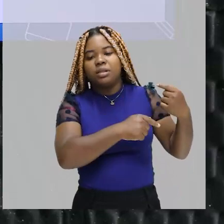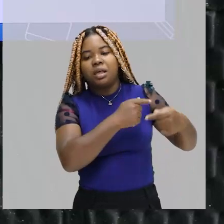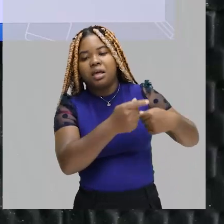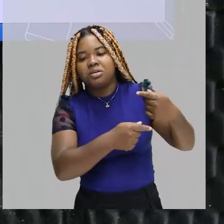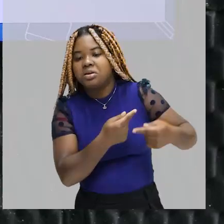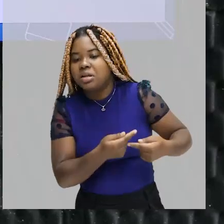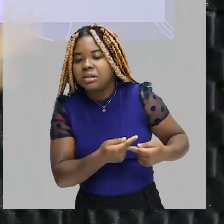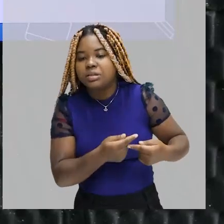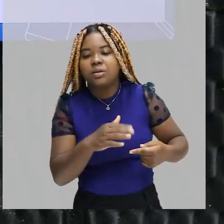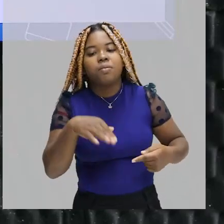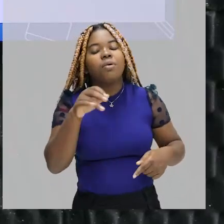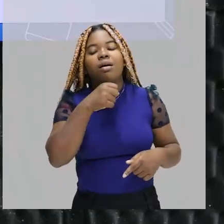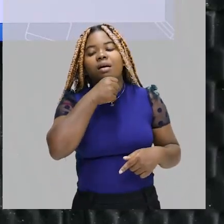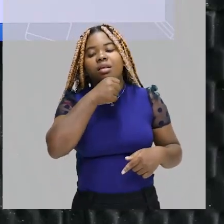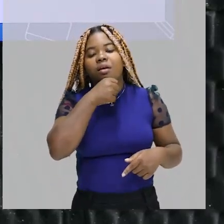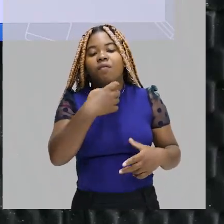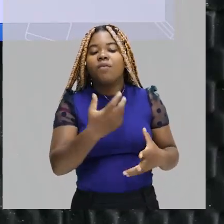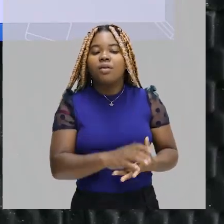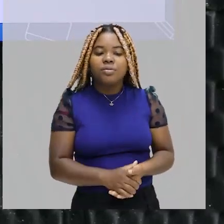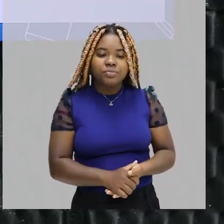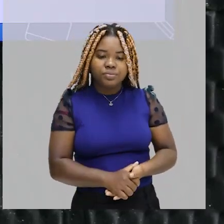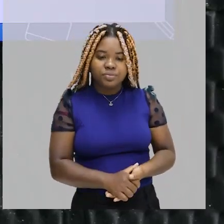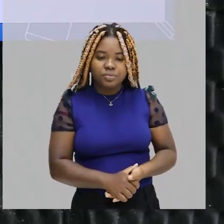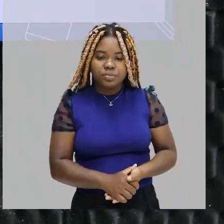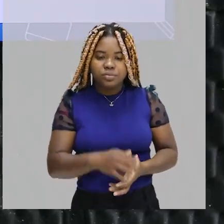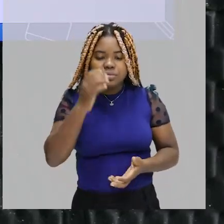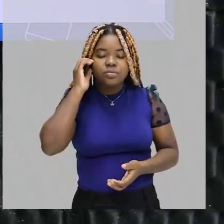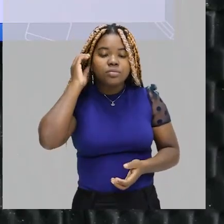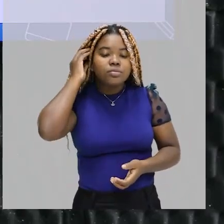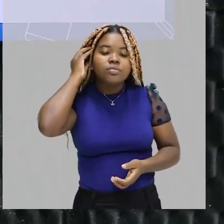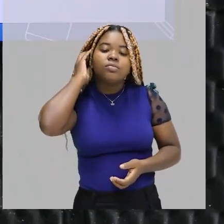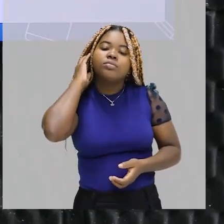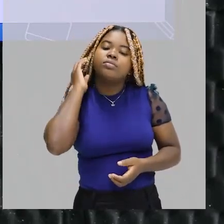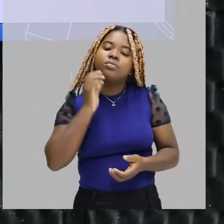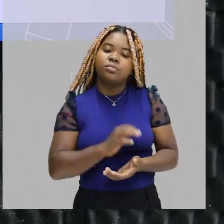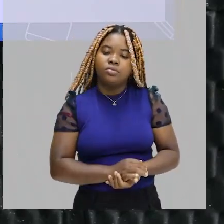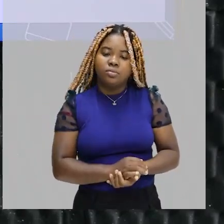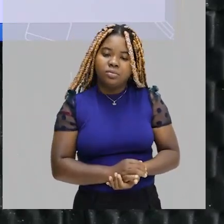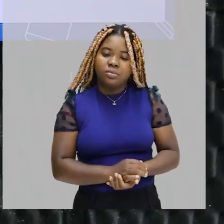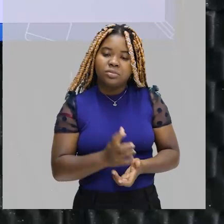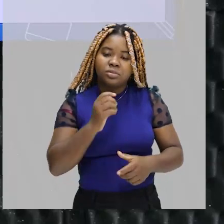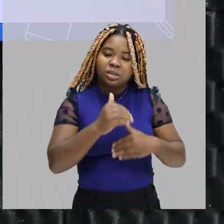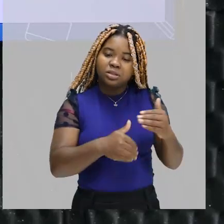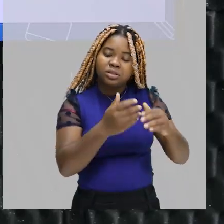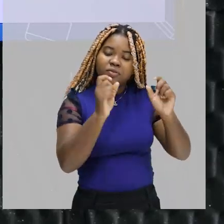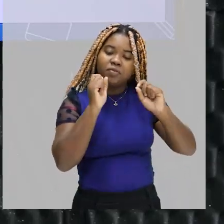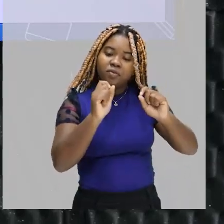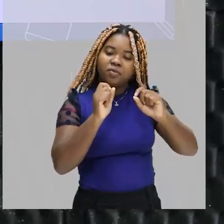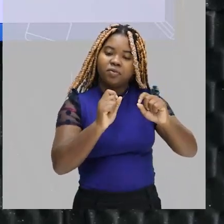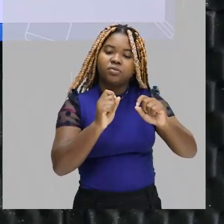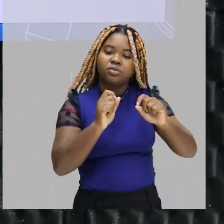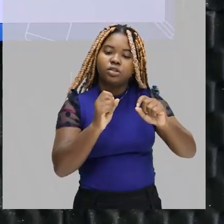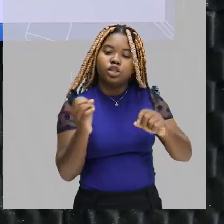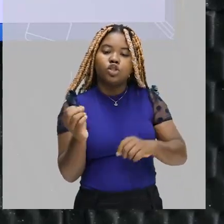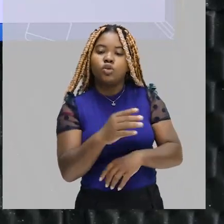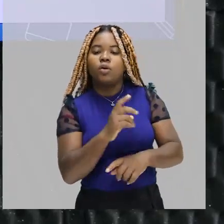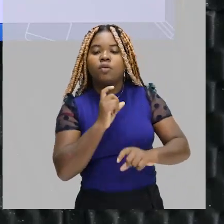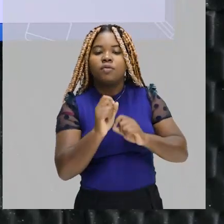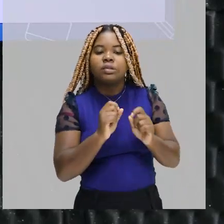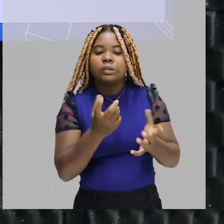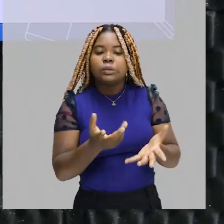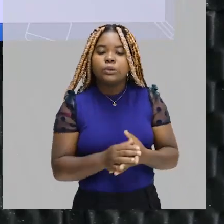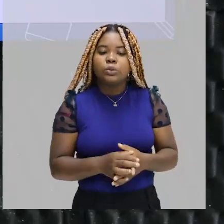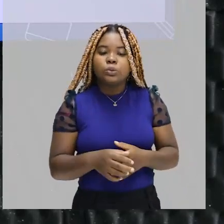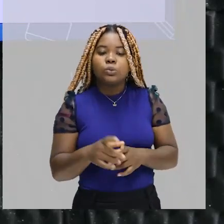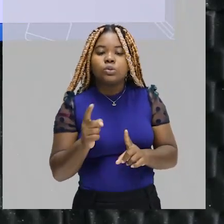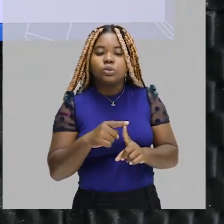velha, is packing some new weapons, está trazendo, está desenvolvendo novas armas para lidar